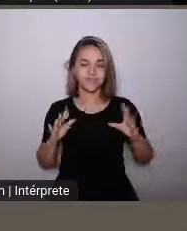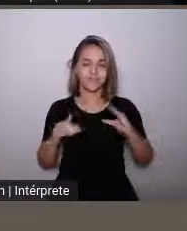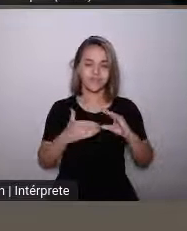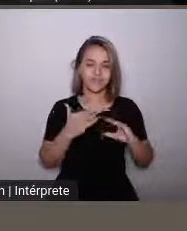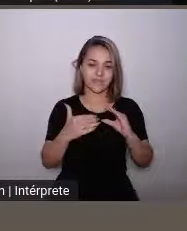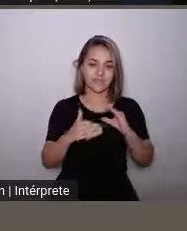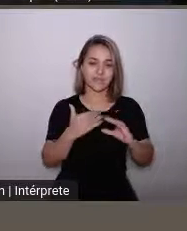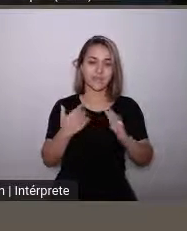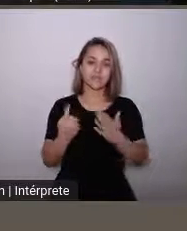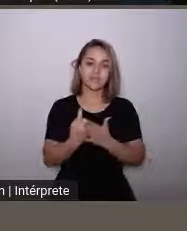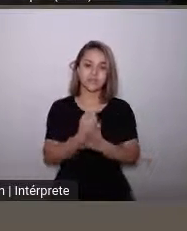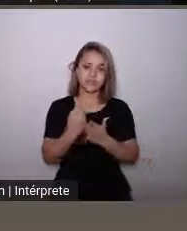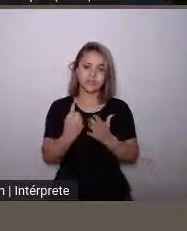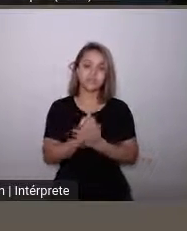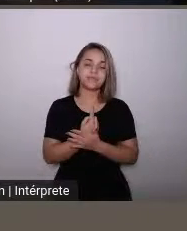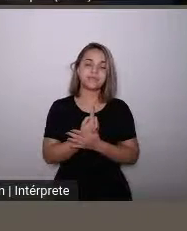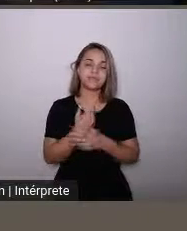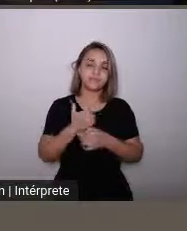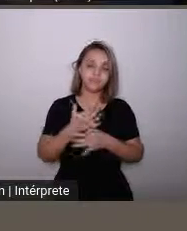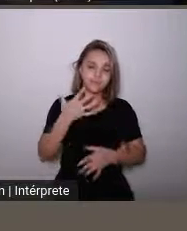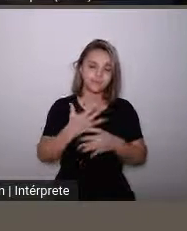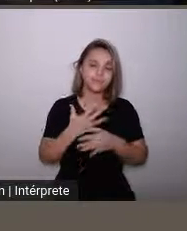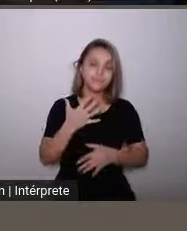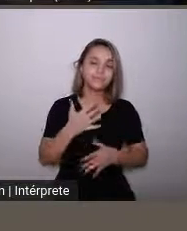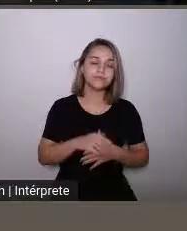para o chat. Eu queria